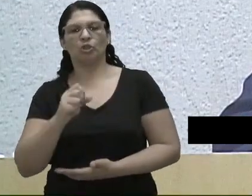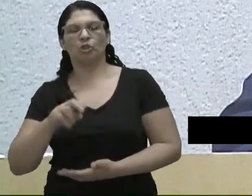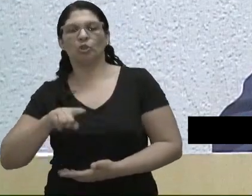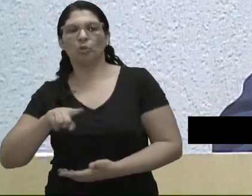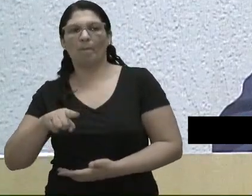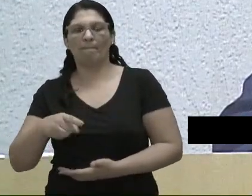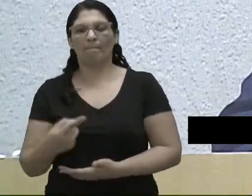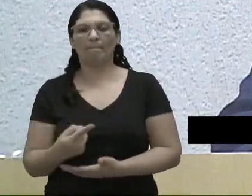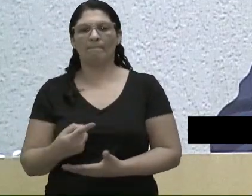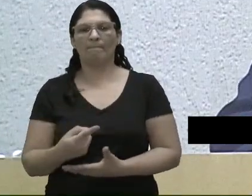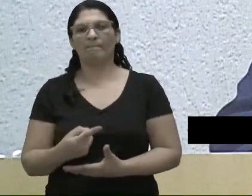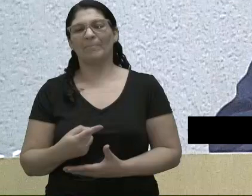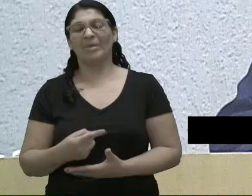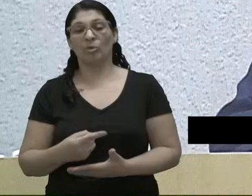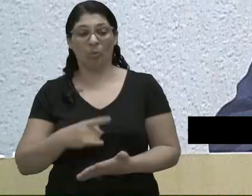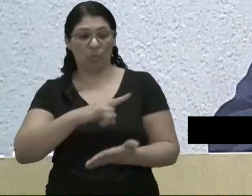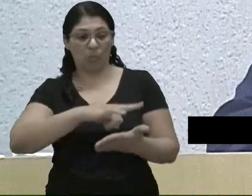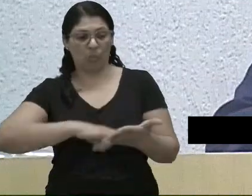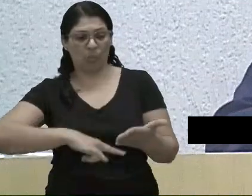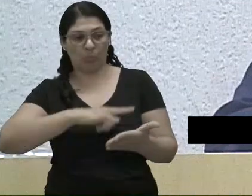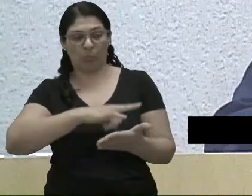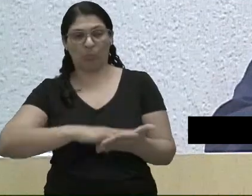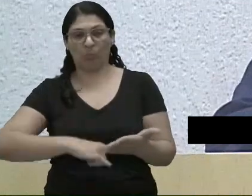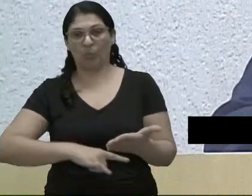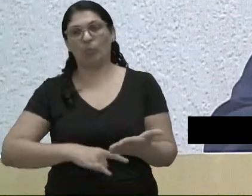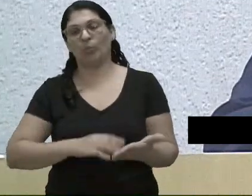vendo tantas situações. Então a gente,